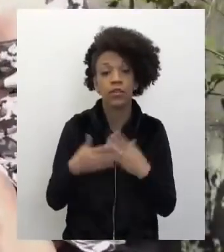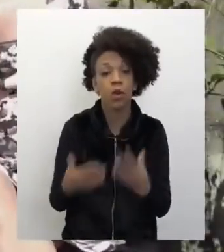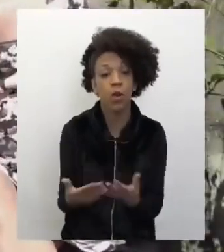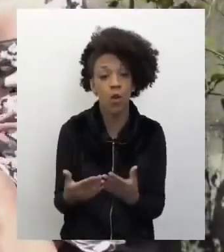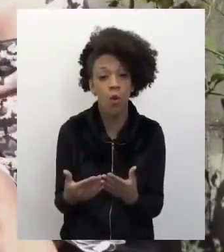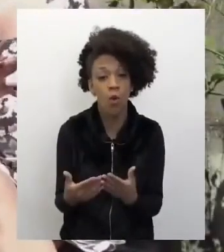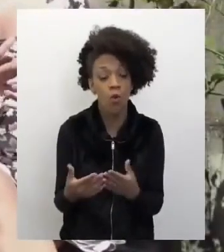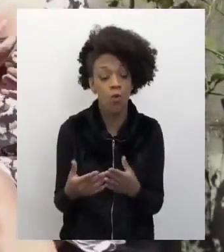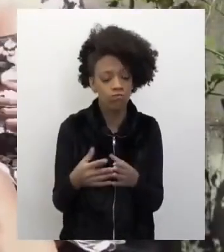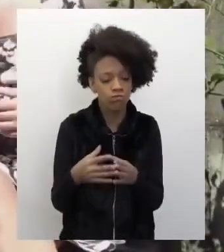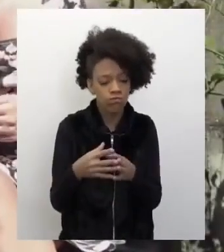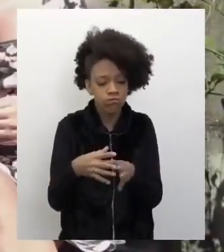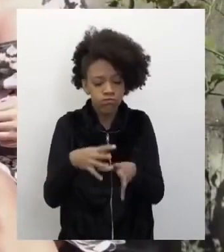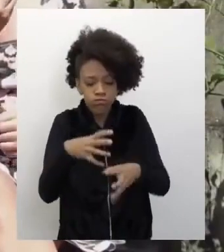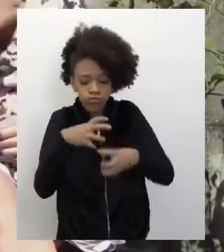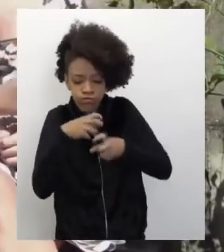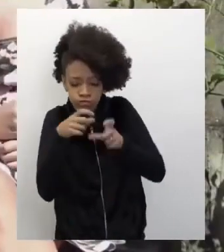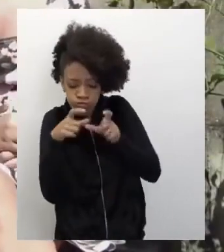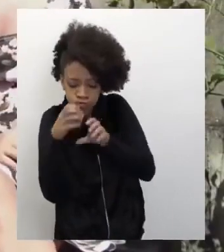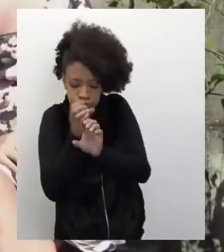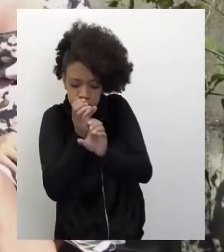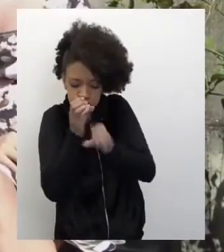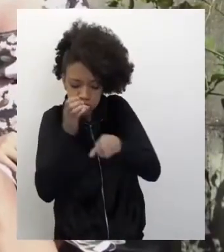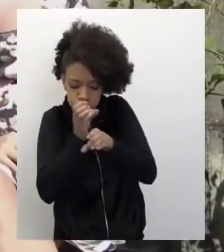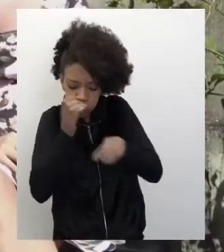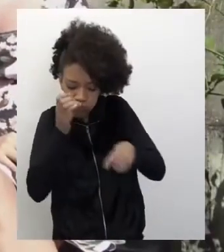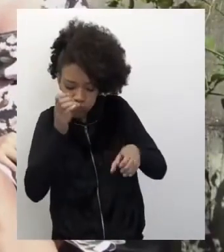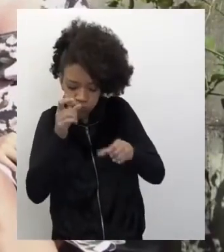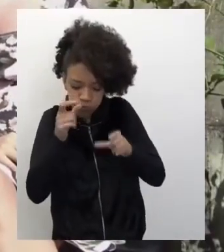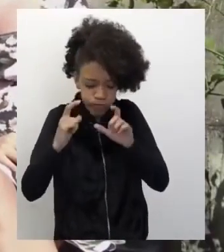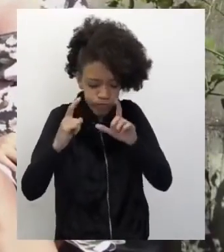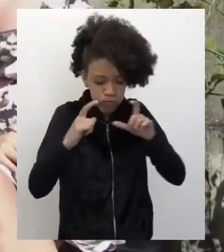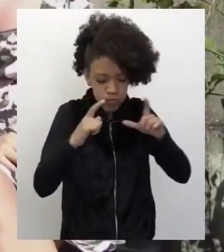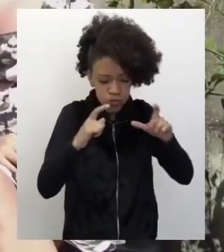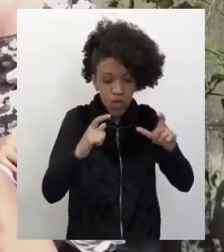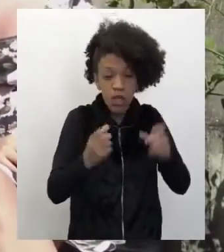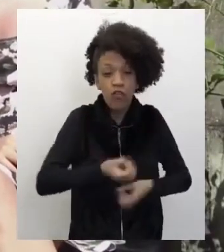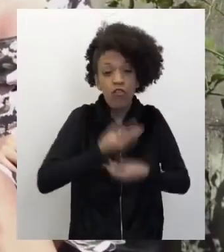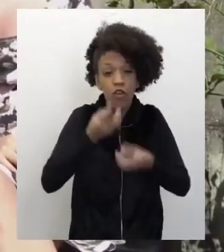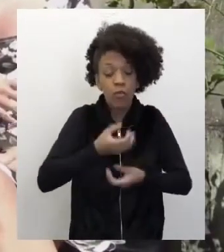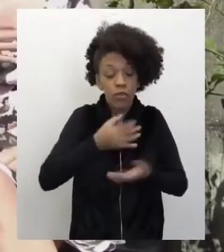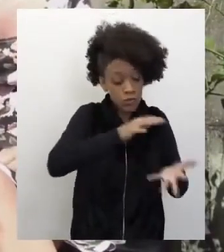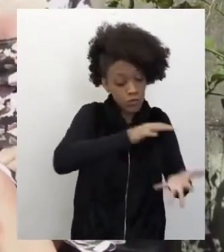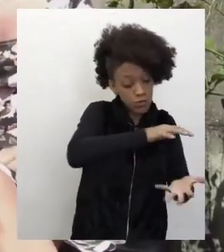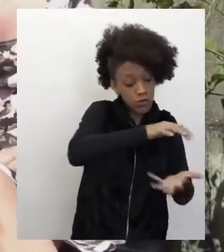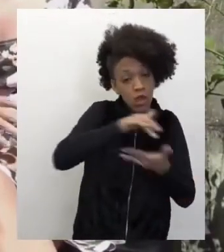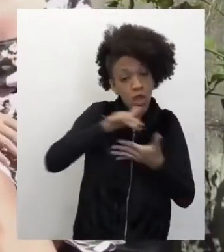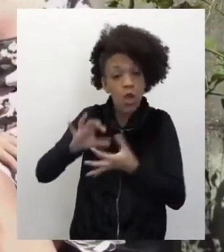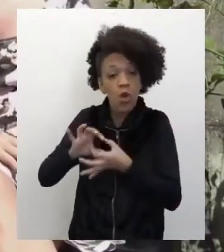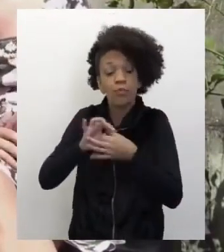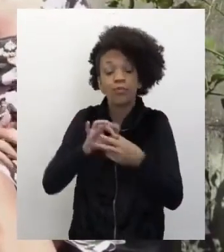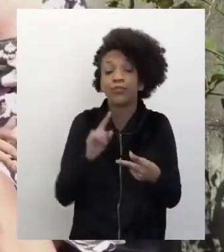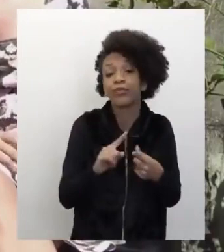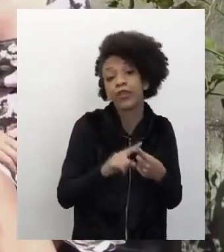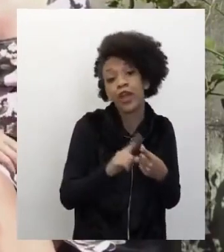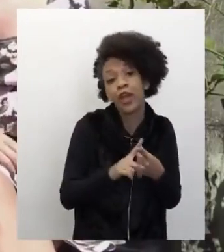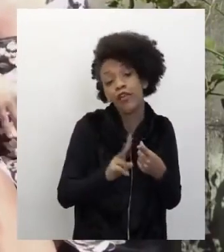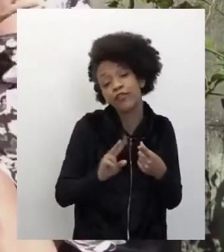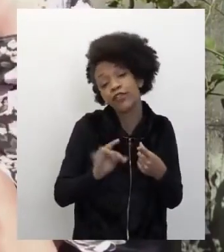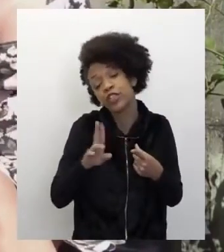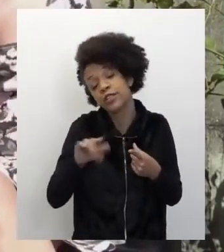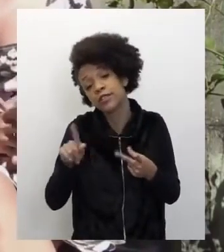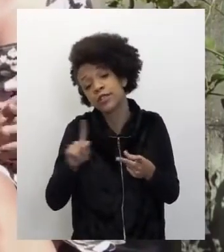sensoriamento remoto nos permite obter importantes informações sobre o nosso planeta, relacionadas à vegetação,